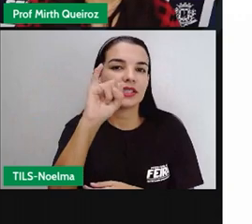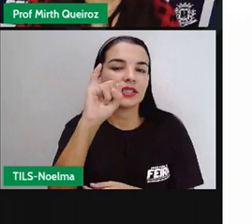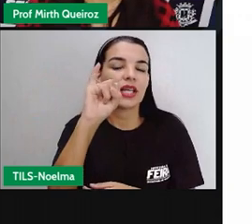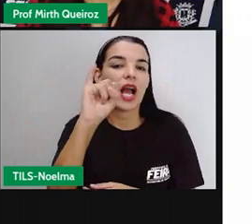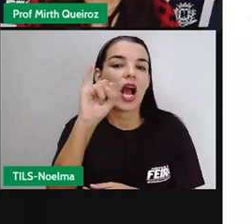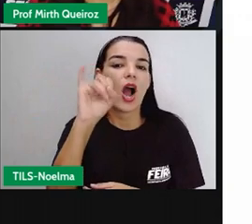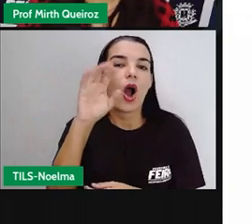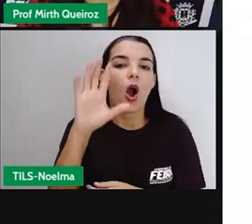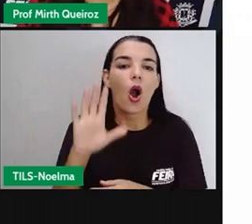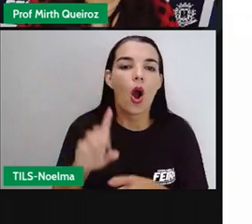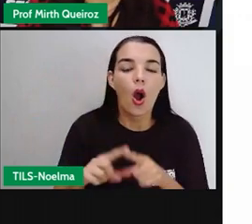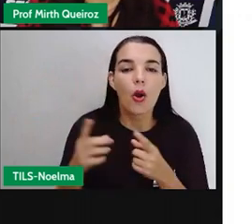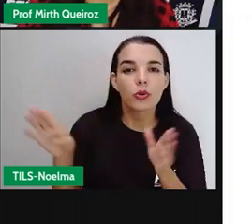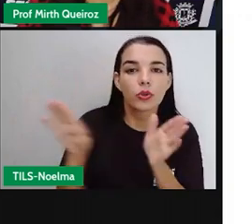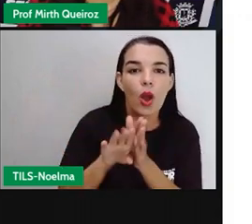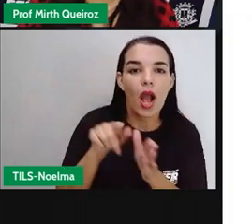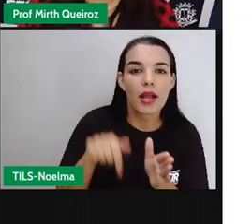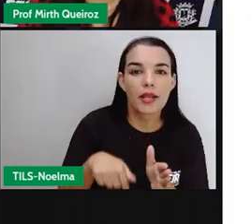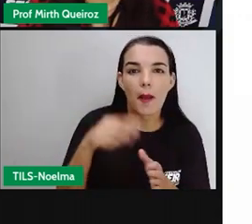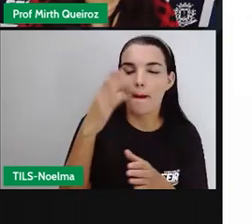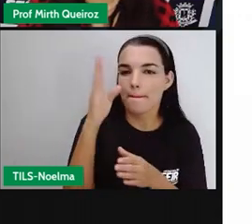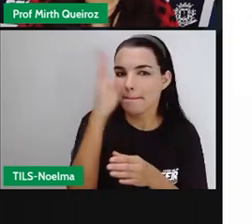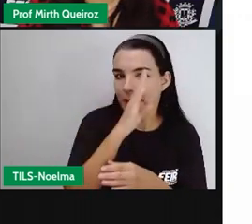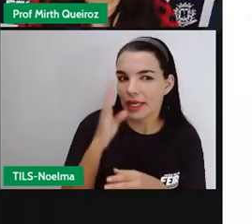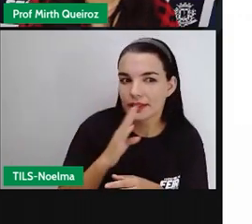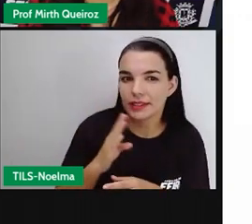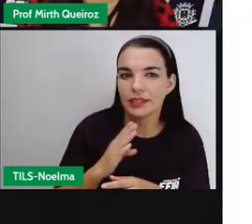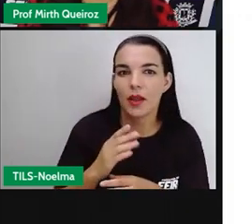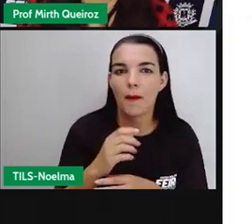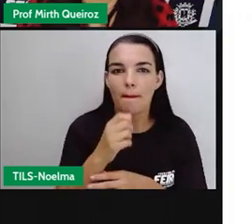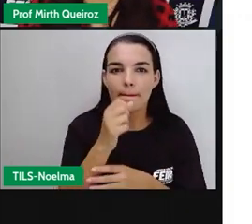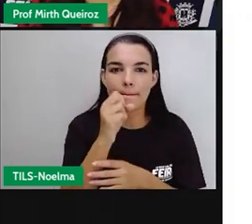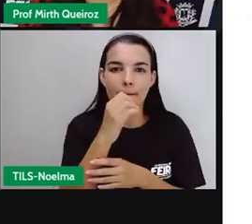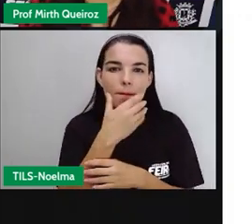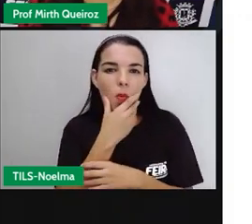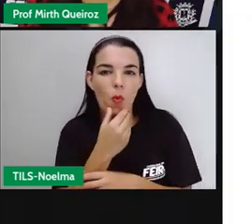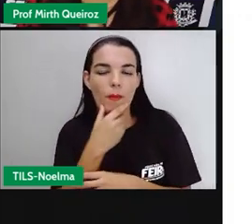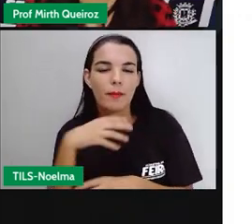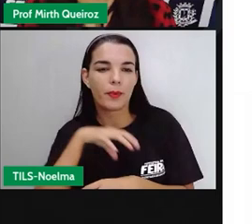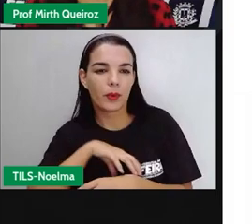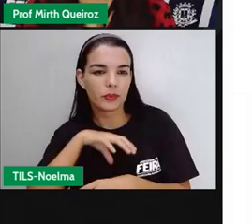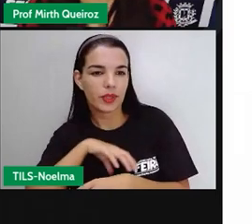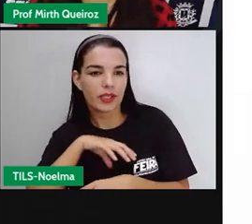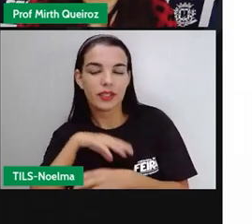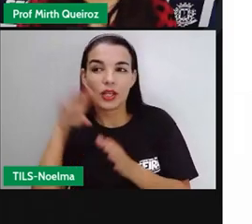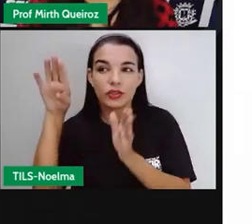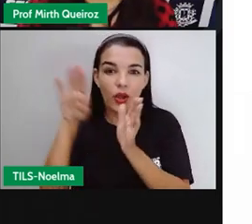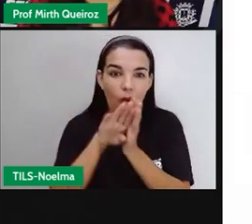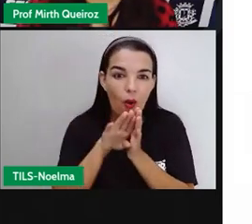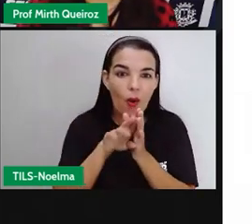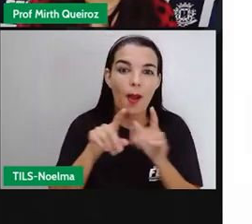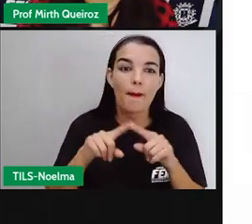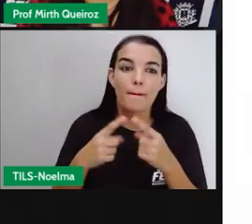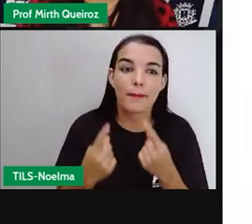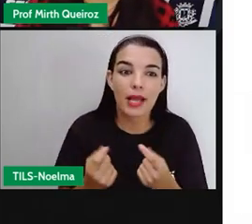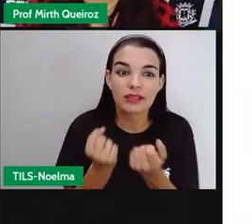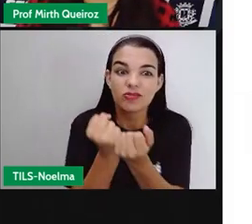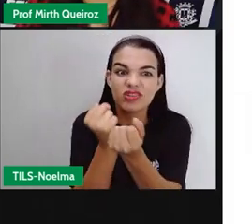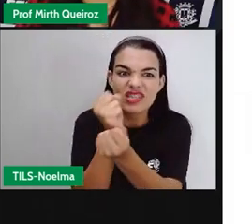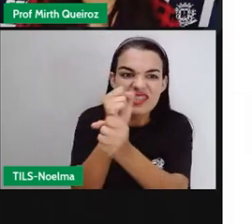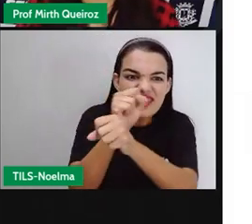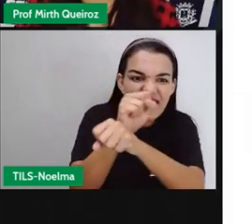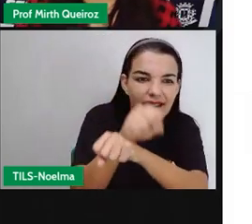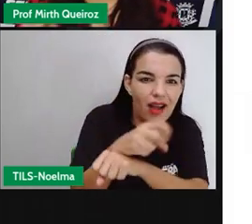ele chegou ao Brasil aí, foi difundido aí no Brasil a partir de José Maria, que era um português, né? Mas os escravos,